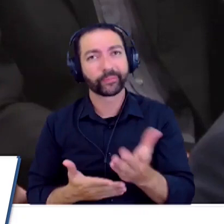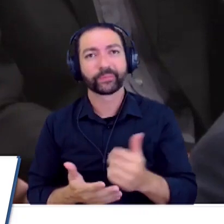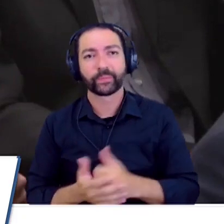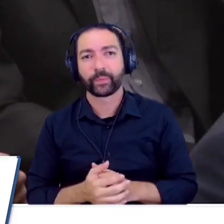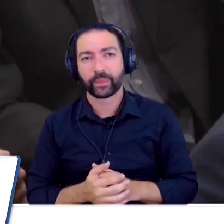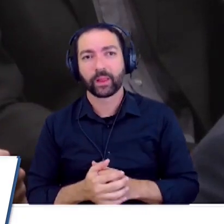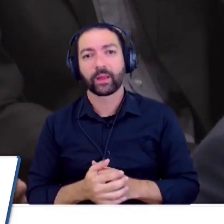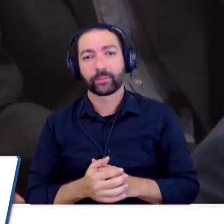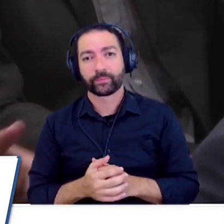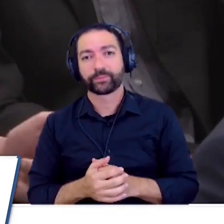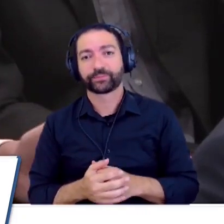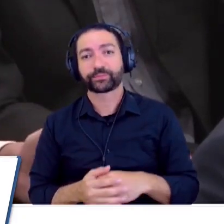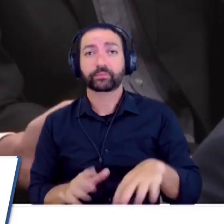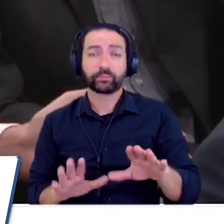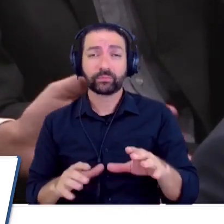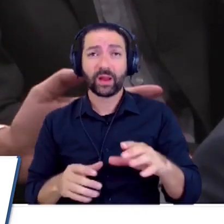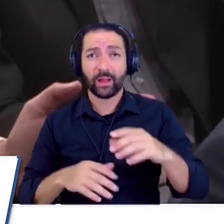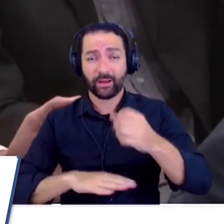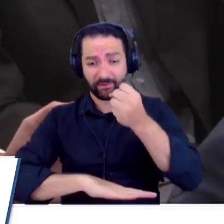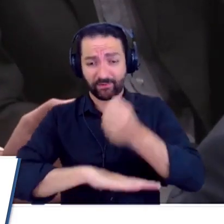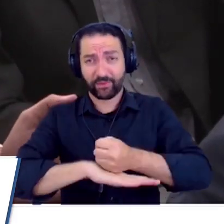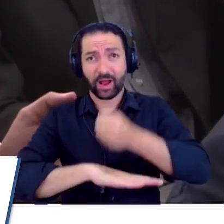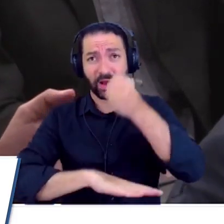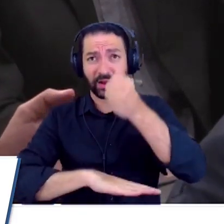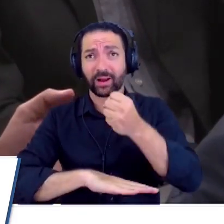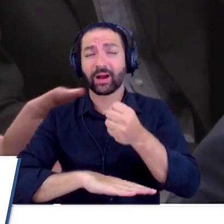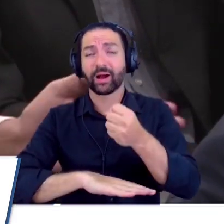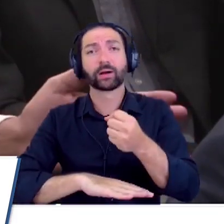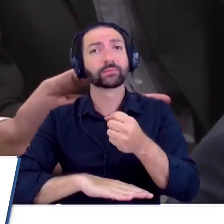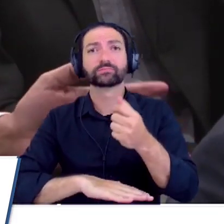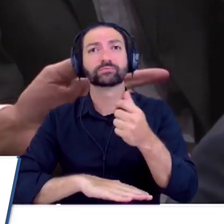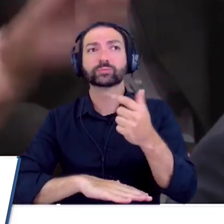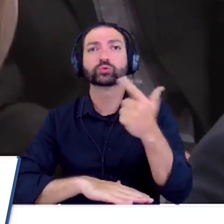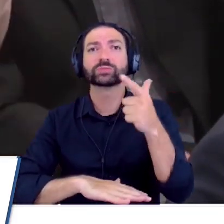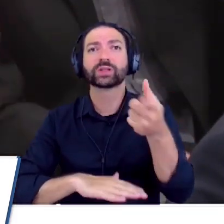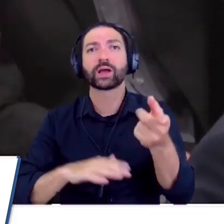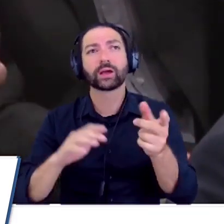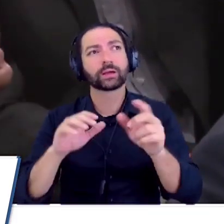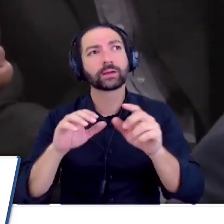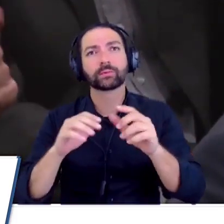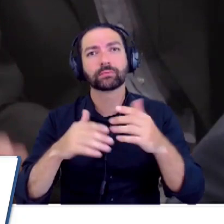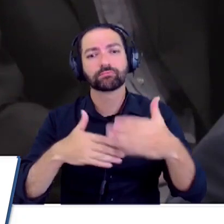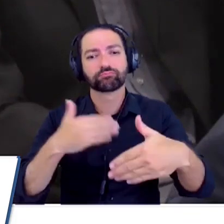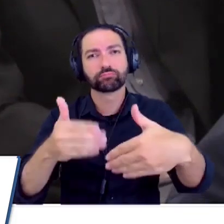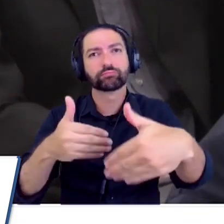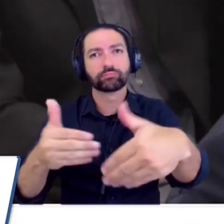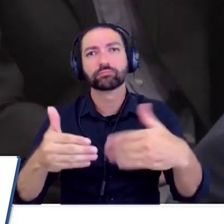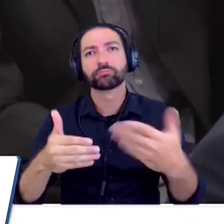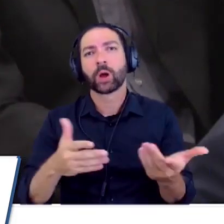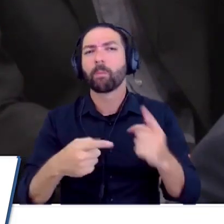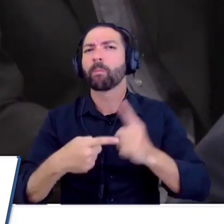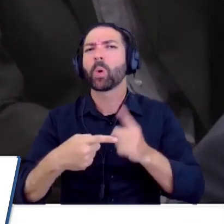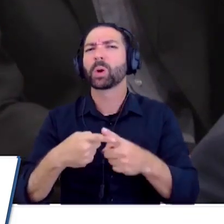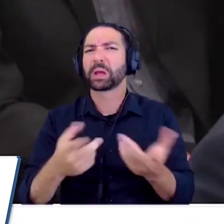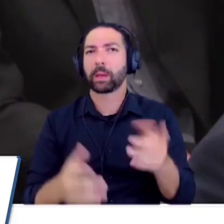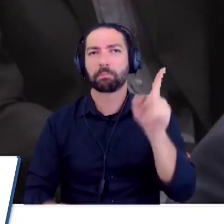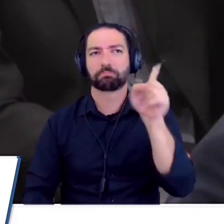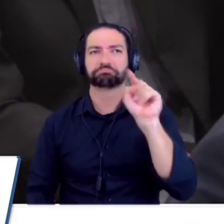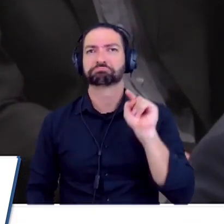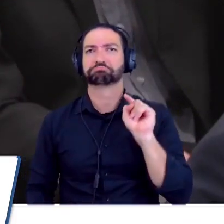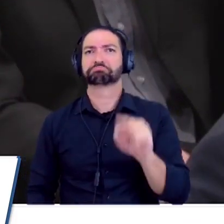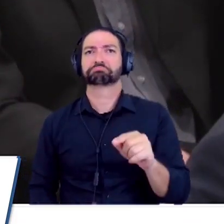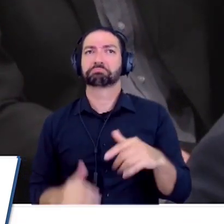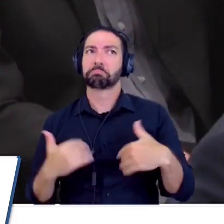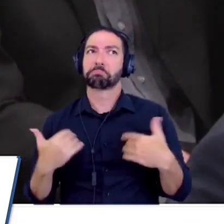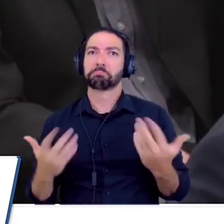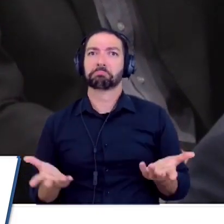e Franca não está acontecendo. Por quê? Fica um ponto de interrogação. Parabéns pelo posicionamento,